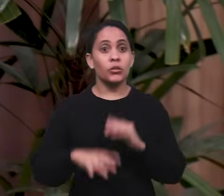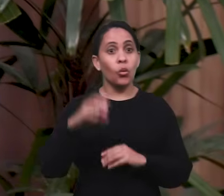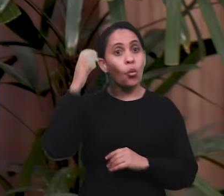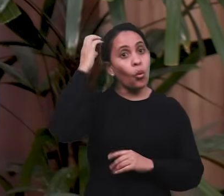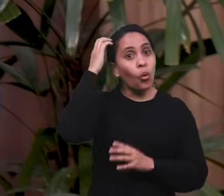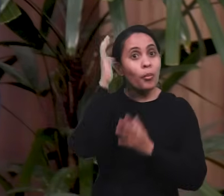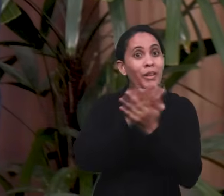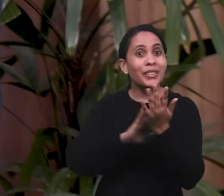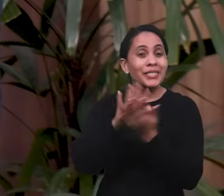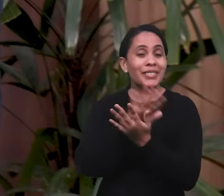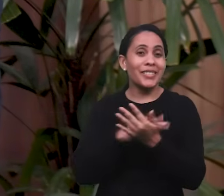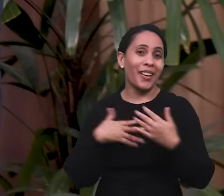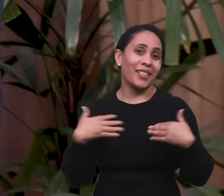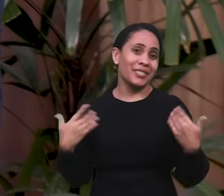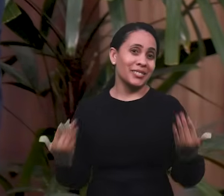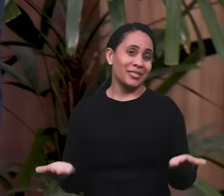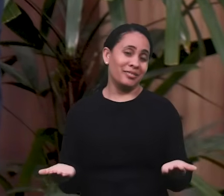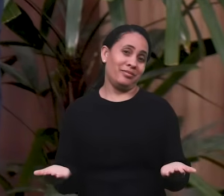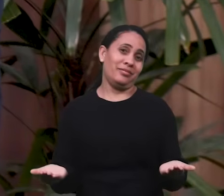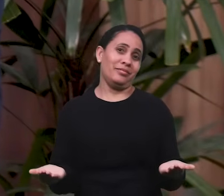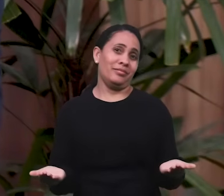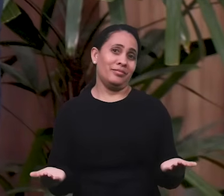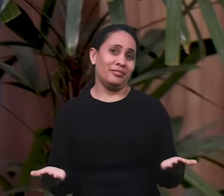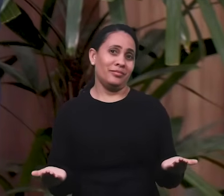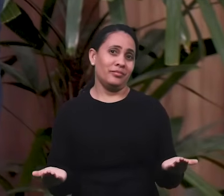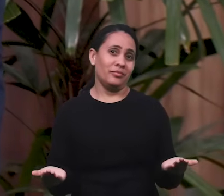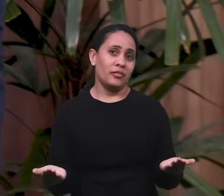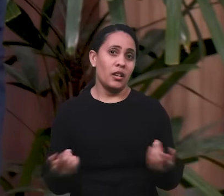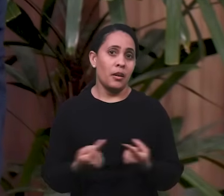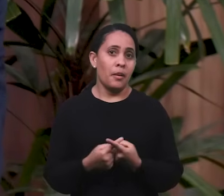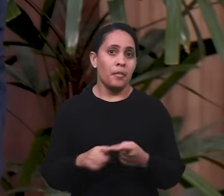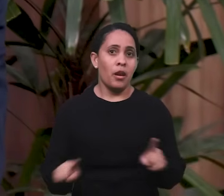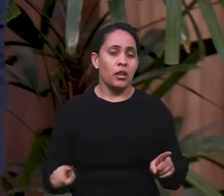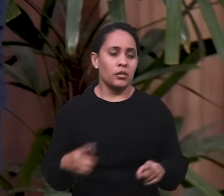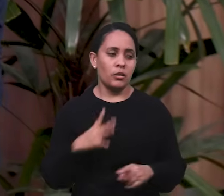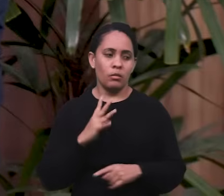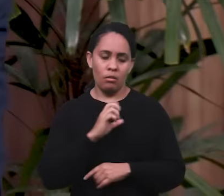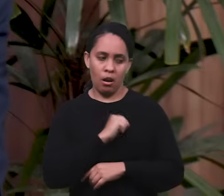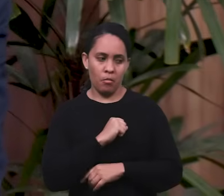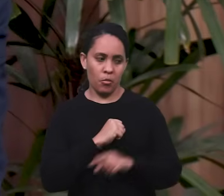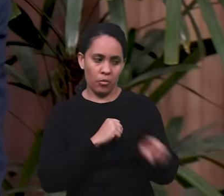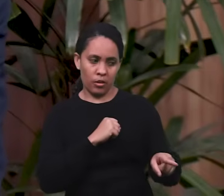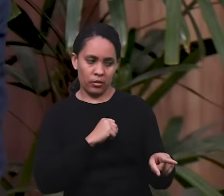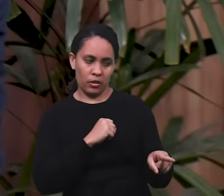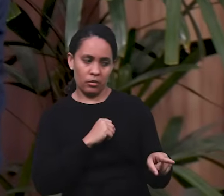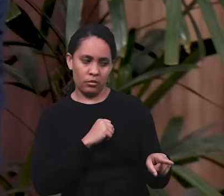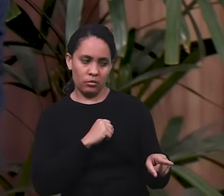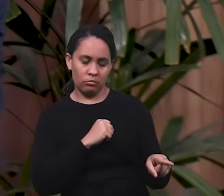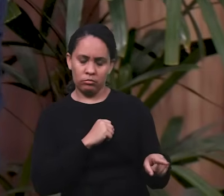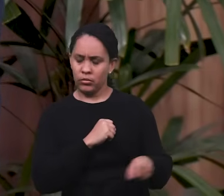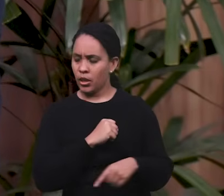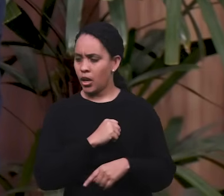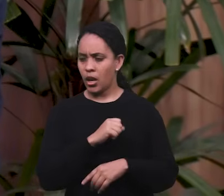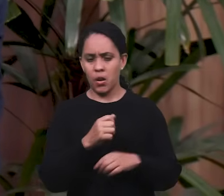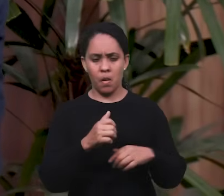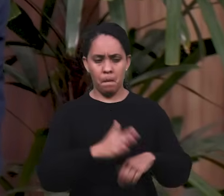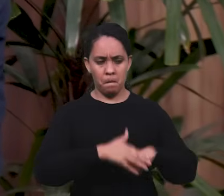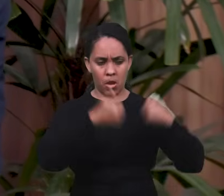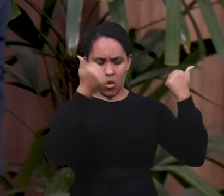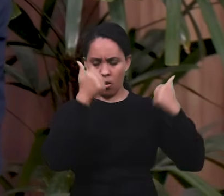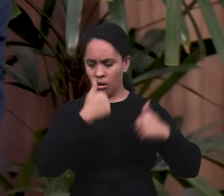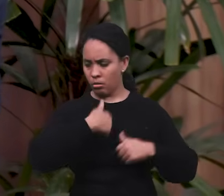de nada. Mas o menino entra, eu não sou mais amado por causa dele. Ele é o